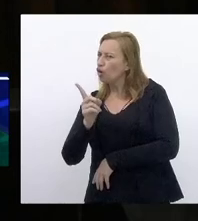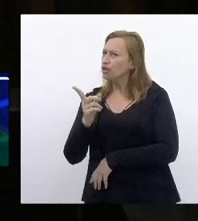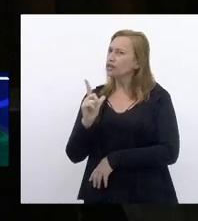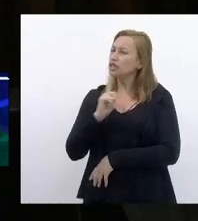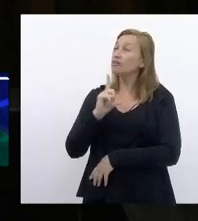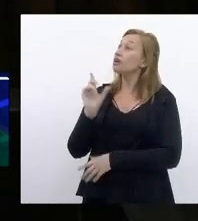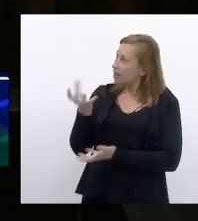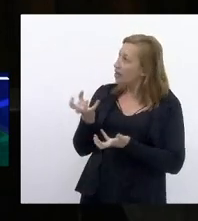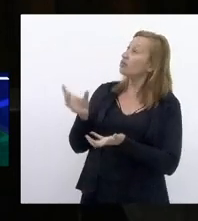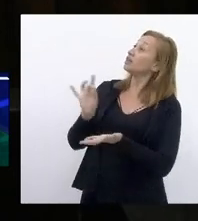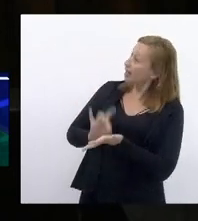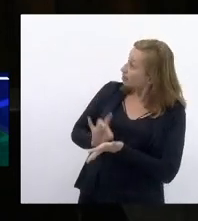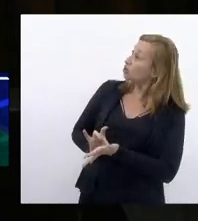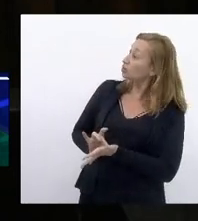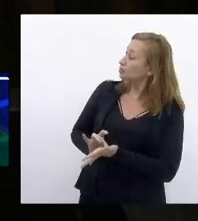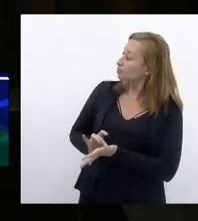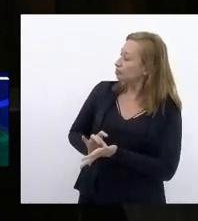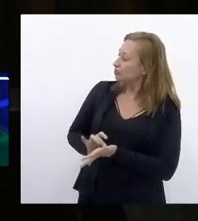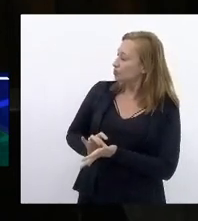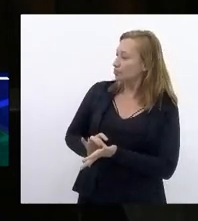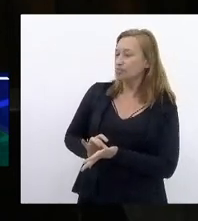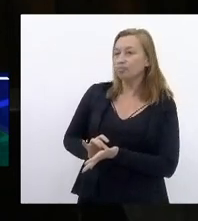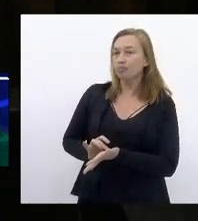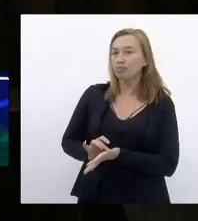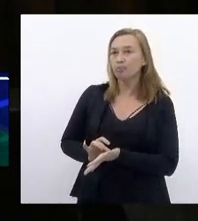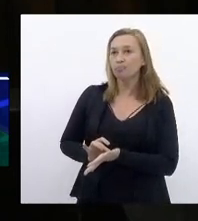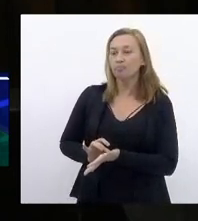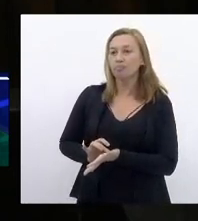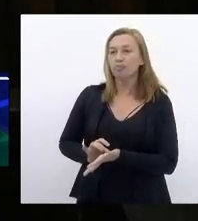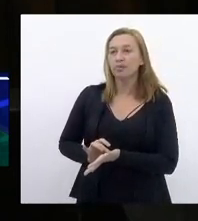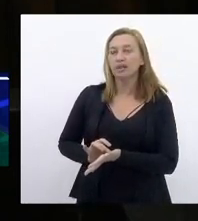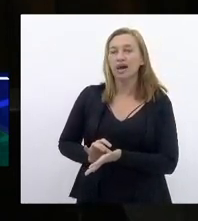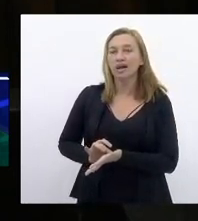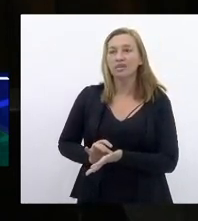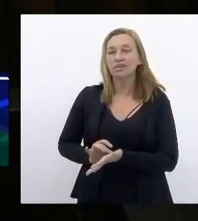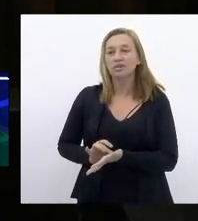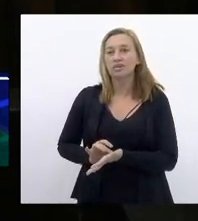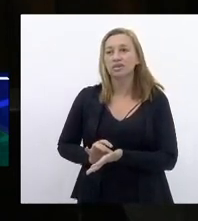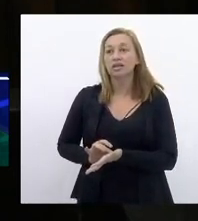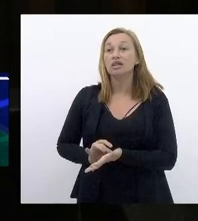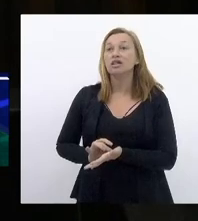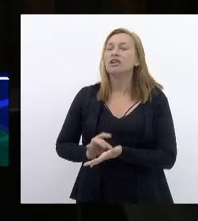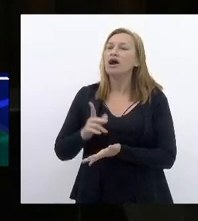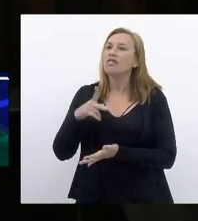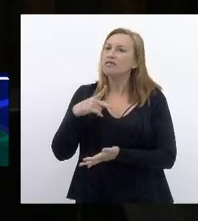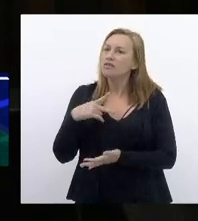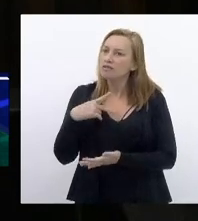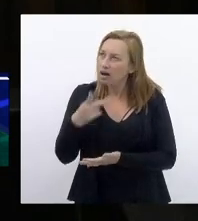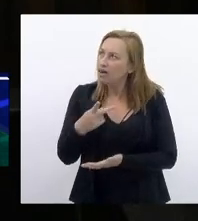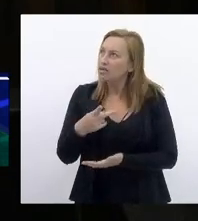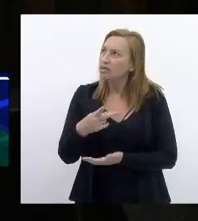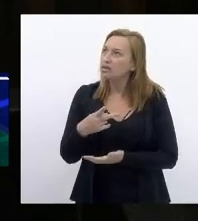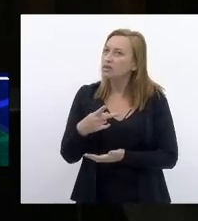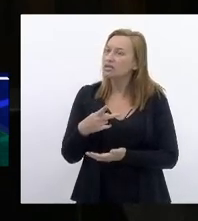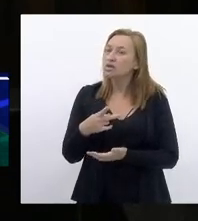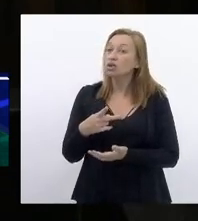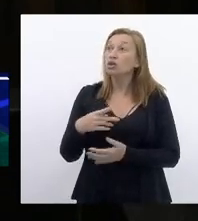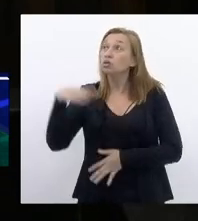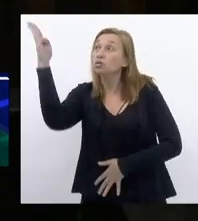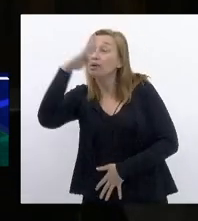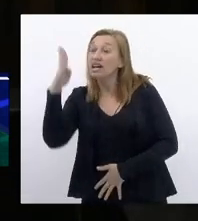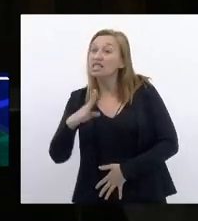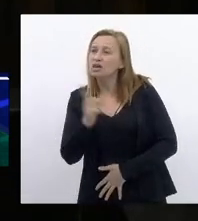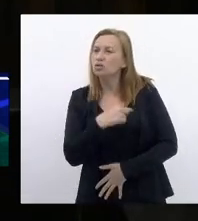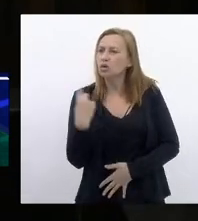verdade. Quando essa esposa do deputado Marcelo Freixo afirma que no Brasil